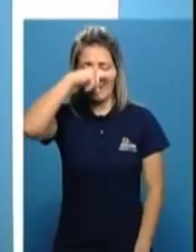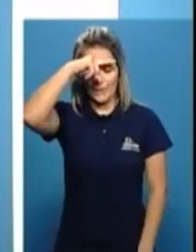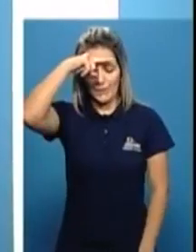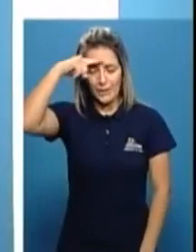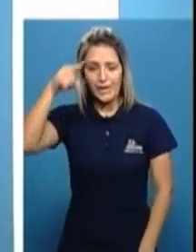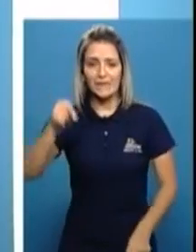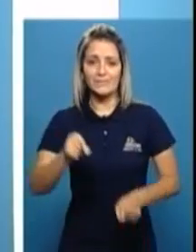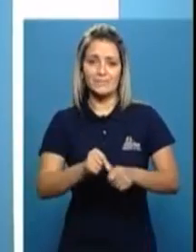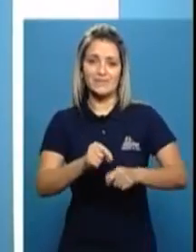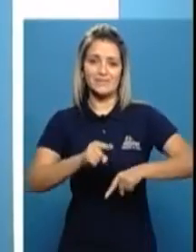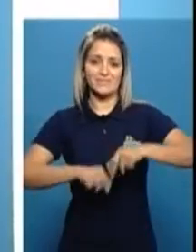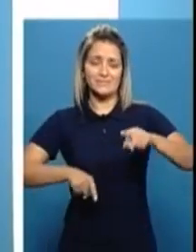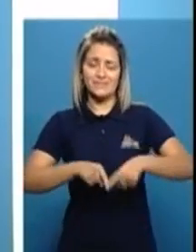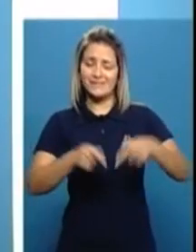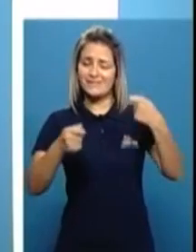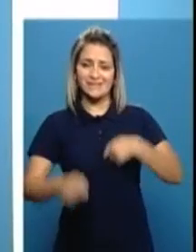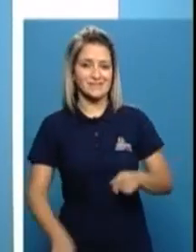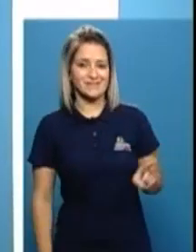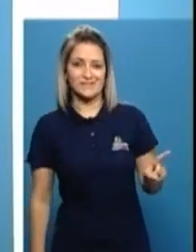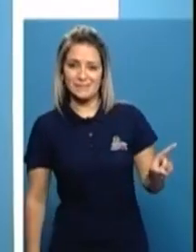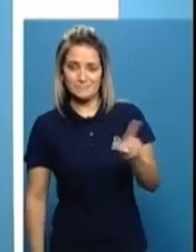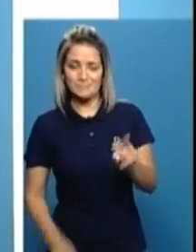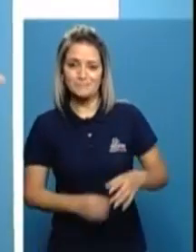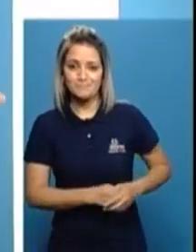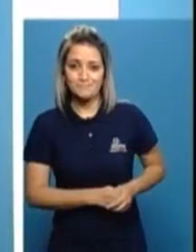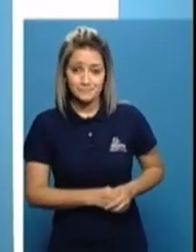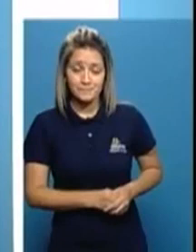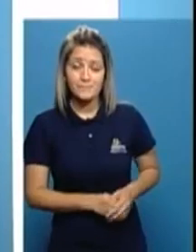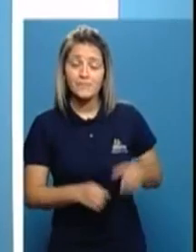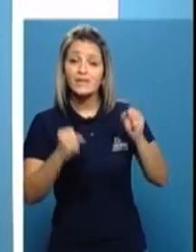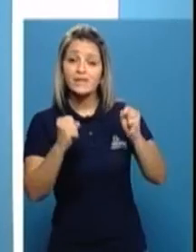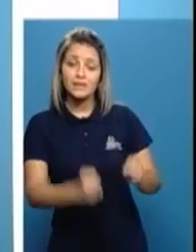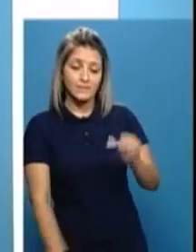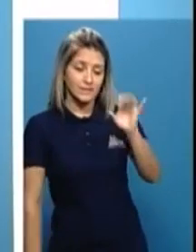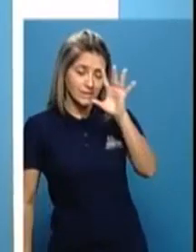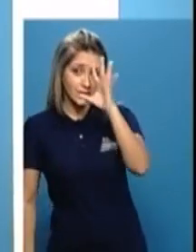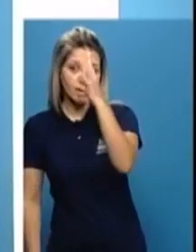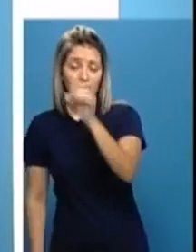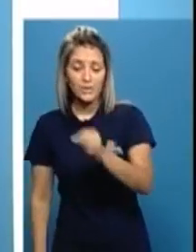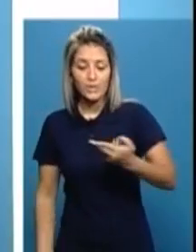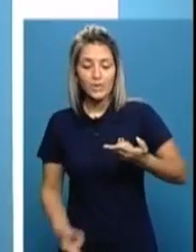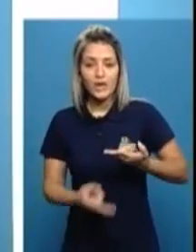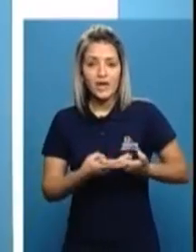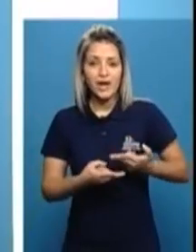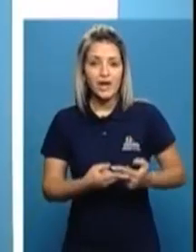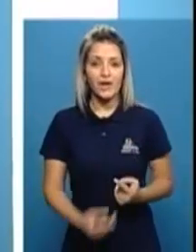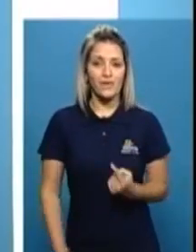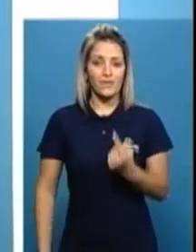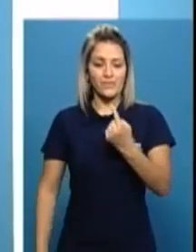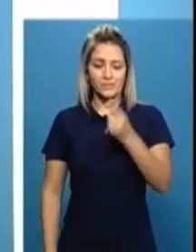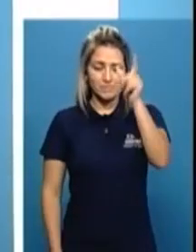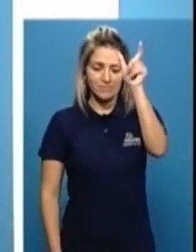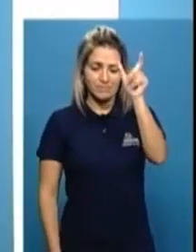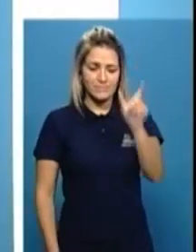operador ou do profissional que irá executá-lo, permitindo assim a utilização de uma mão de obra